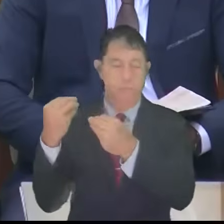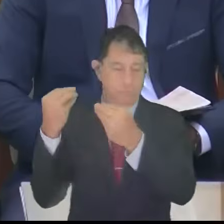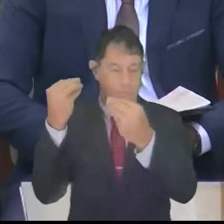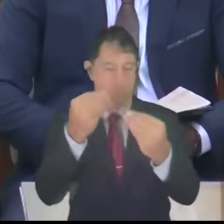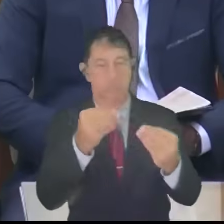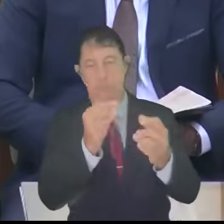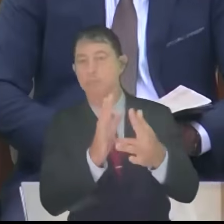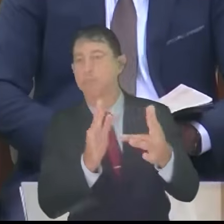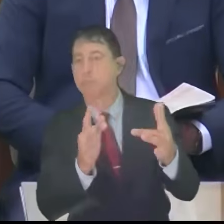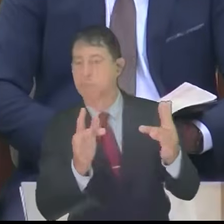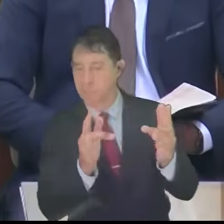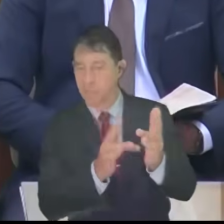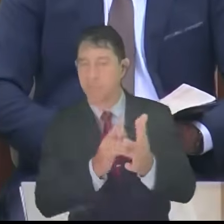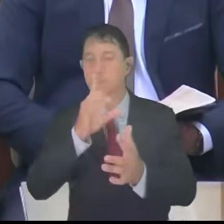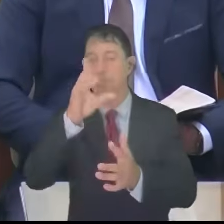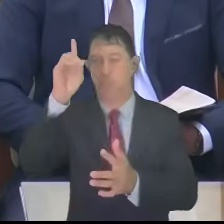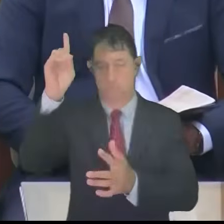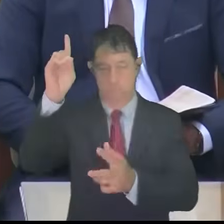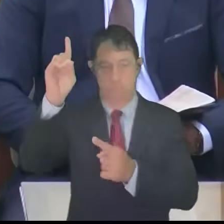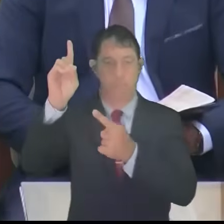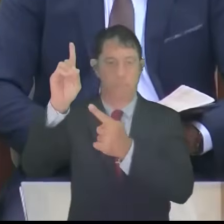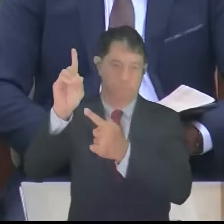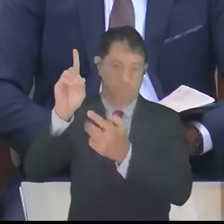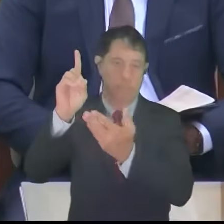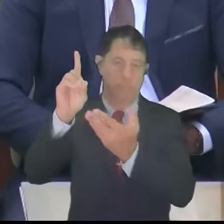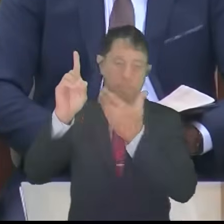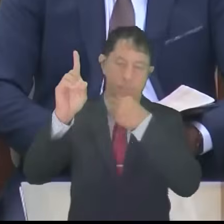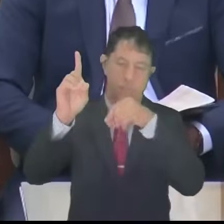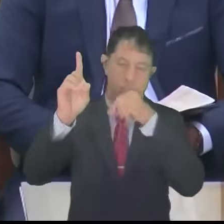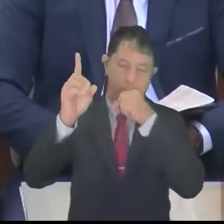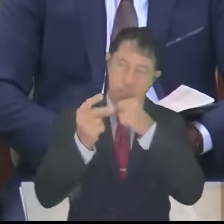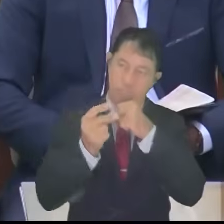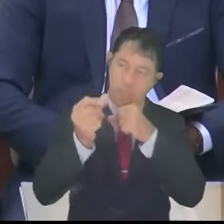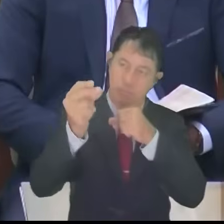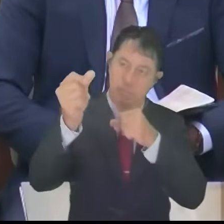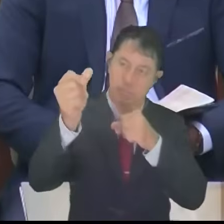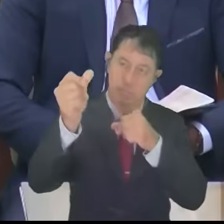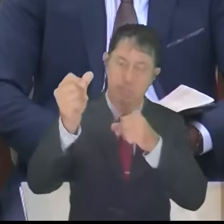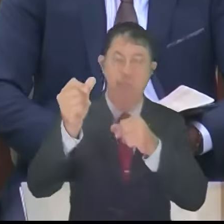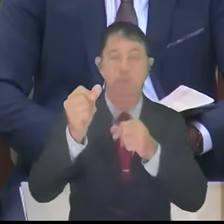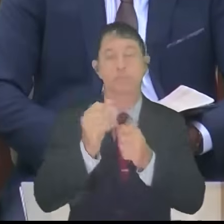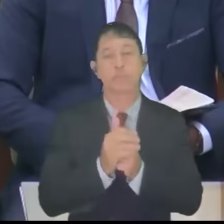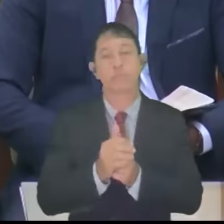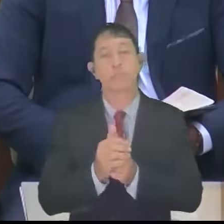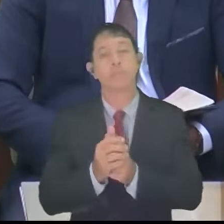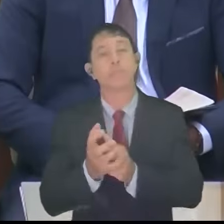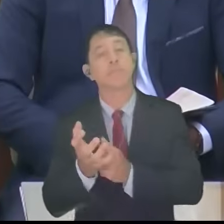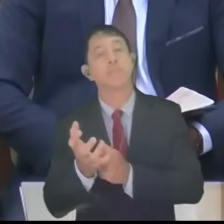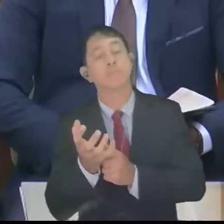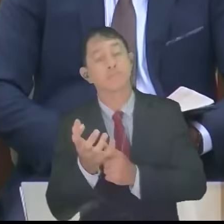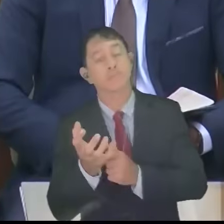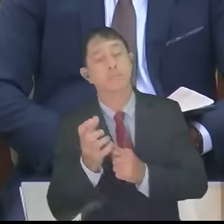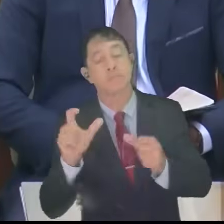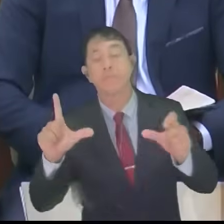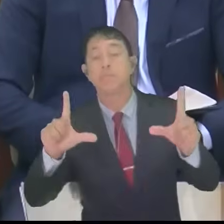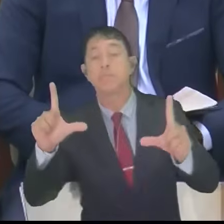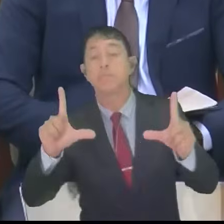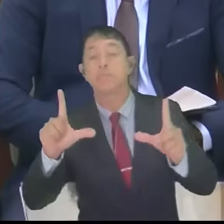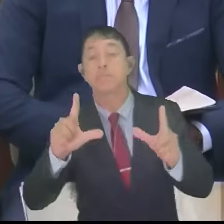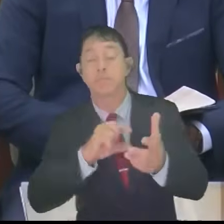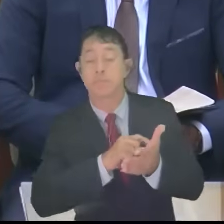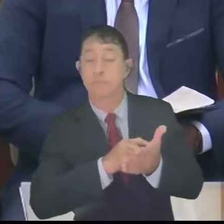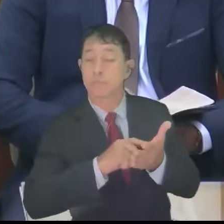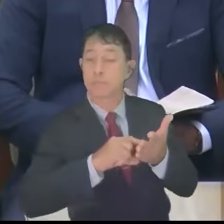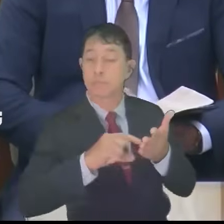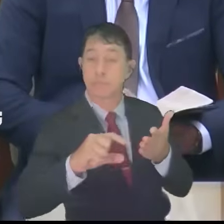entregues a Cristo Jesus pelo Pai eterno. Eu queria que você colocasse na tela, para que fique bem